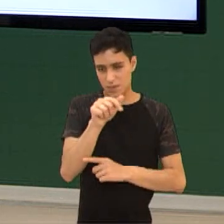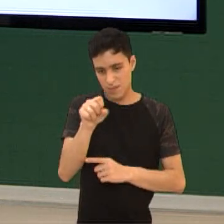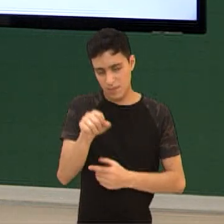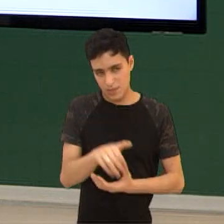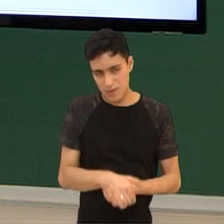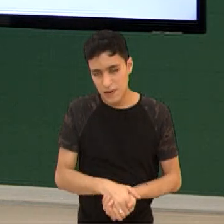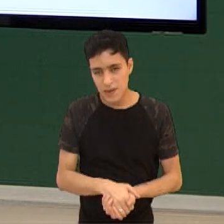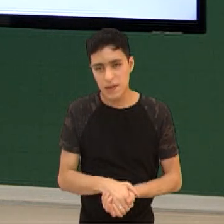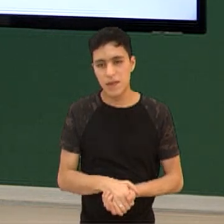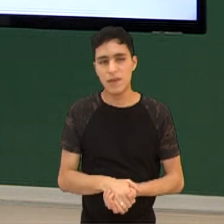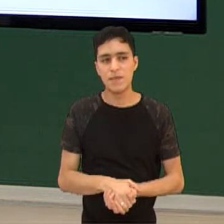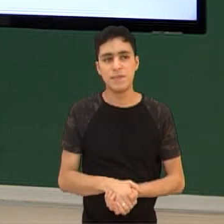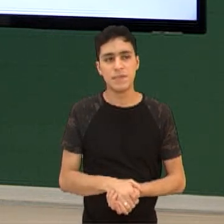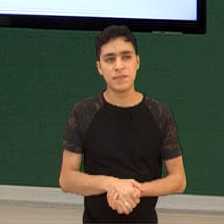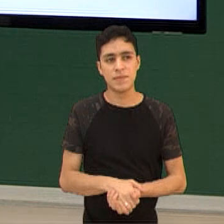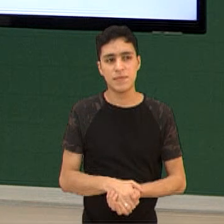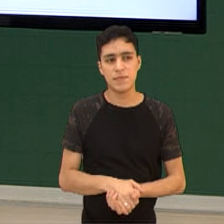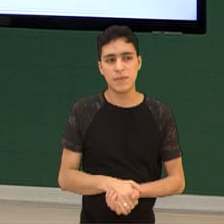78,